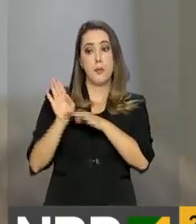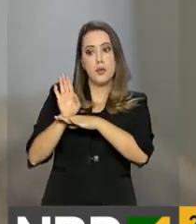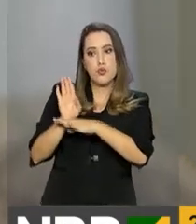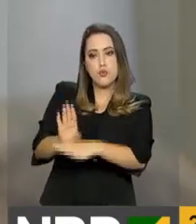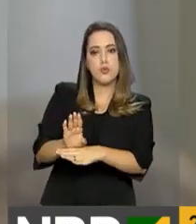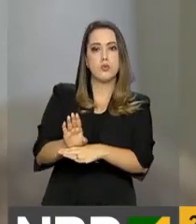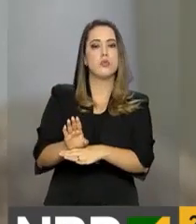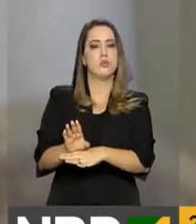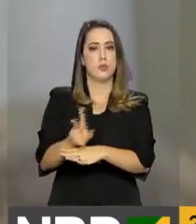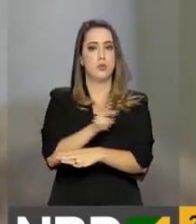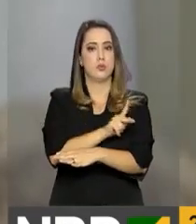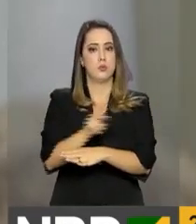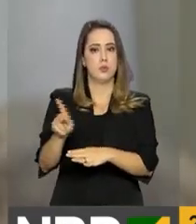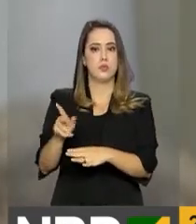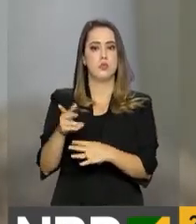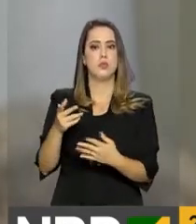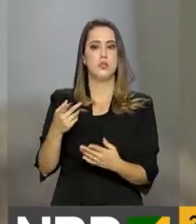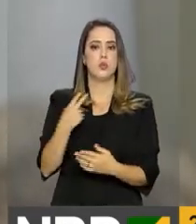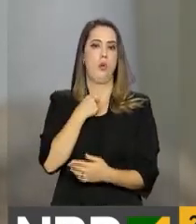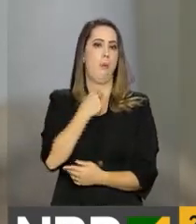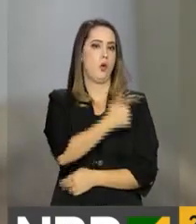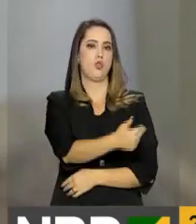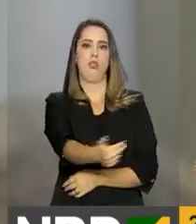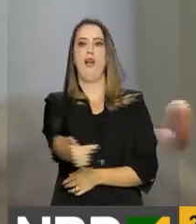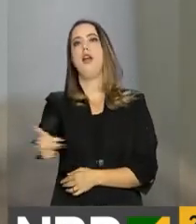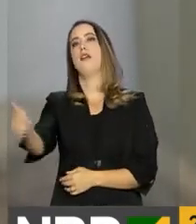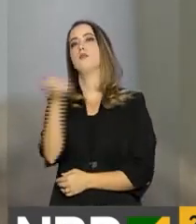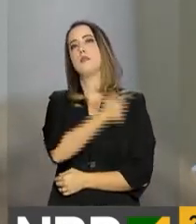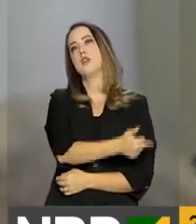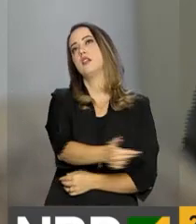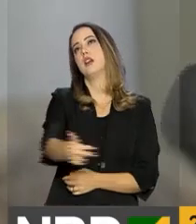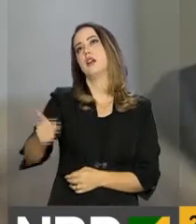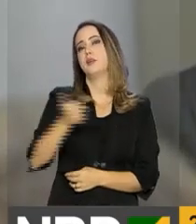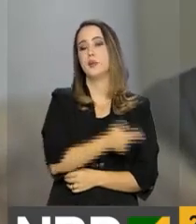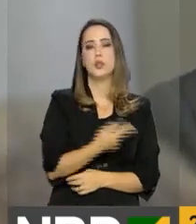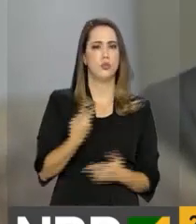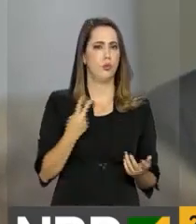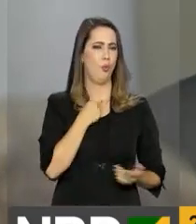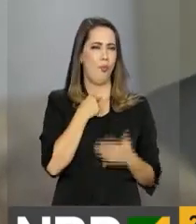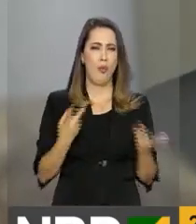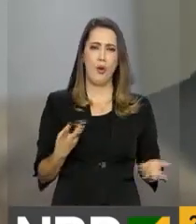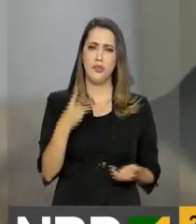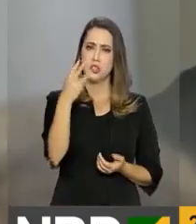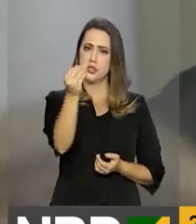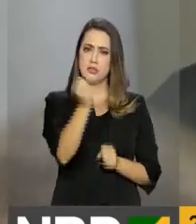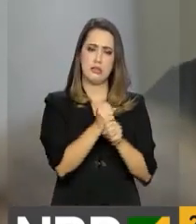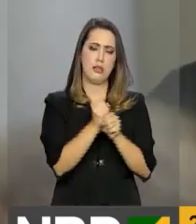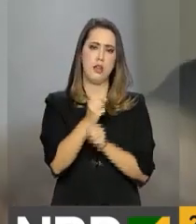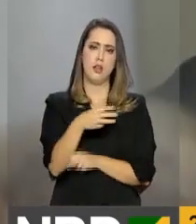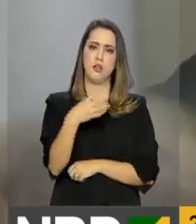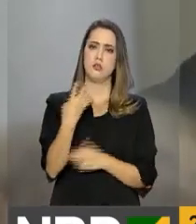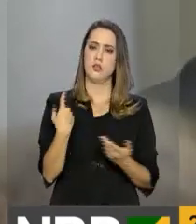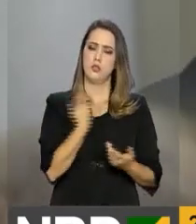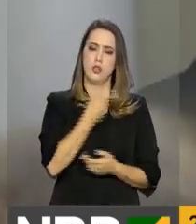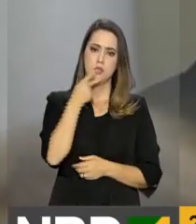legítimo no presente momento, não pode ser eterno. Você não pode daqui 30 anos o Abraão me convidar para vir aqui